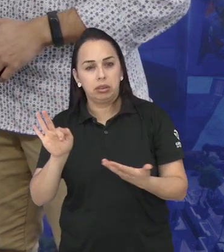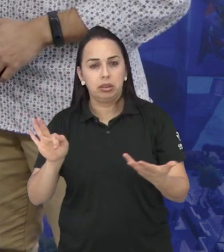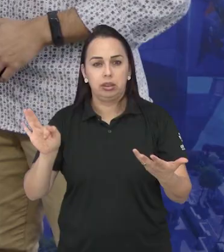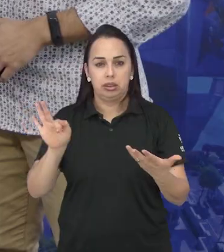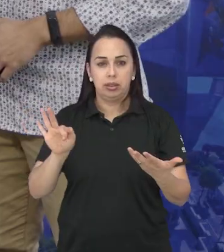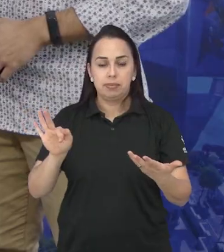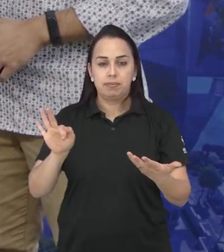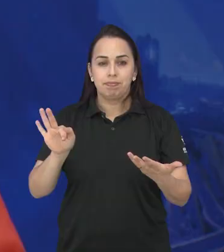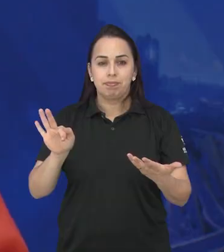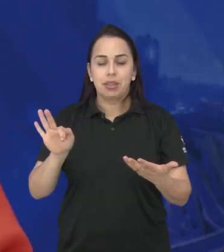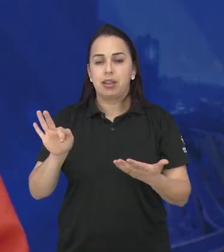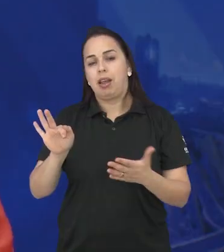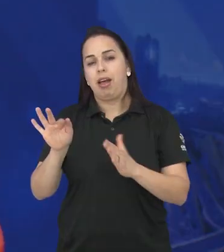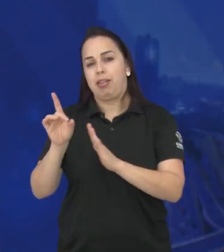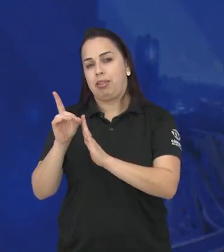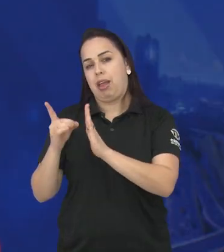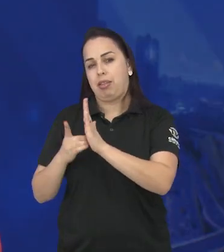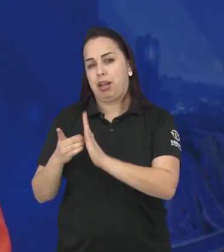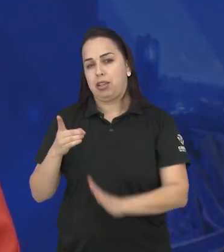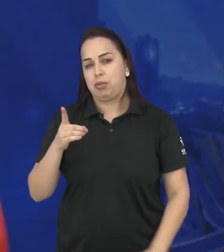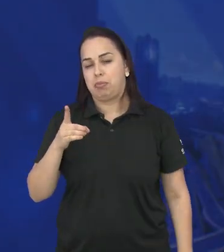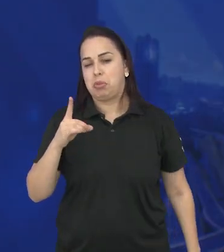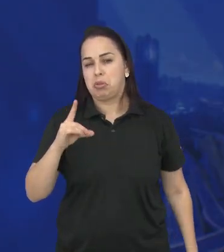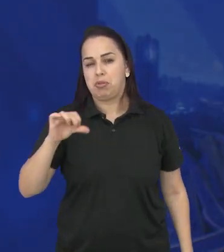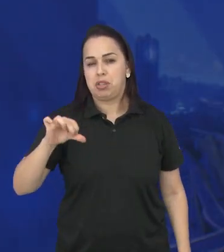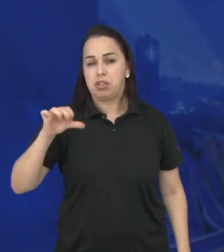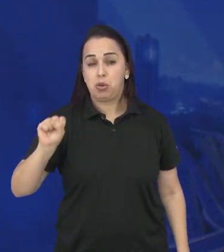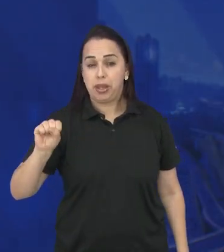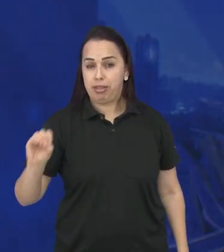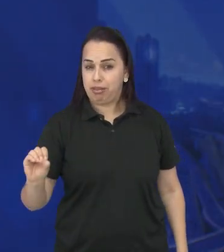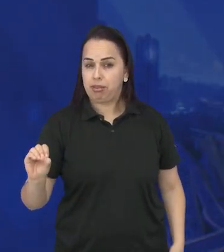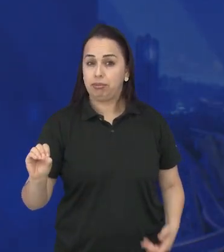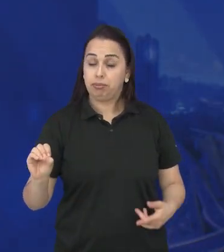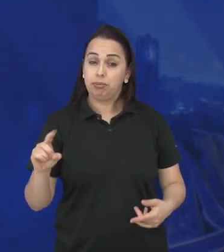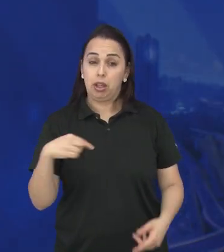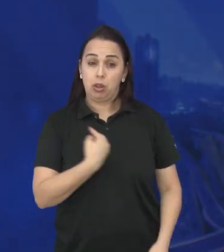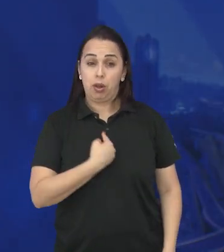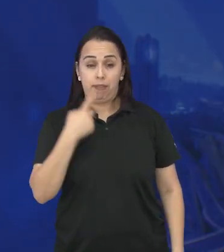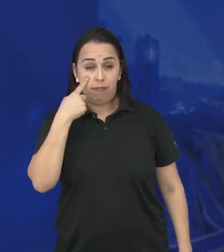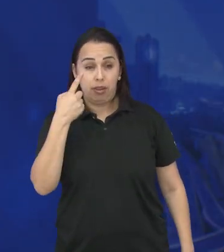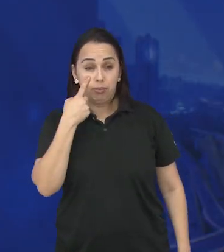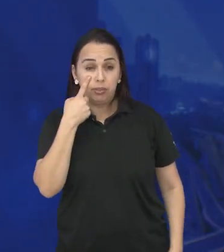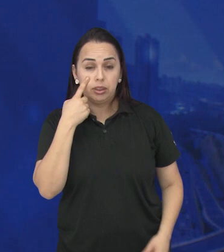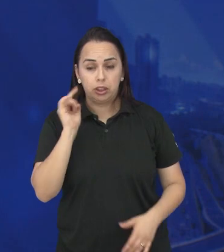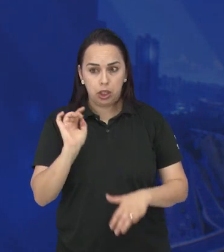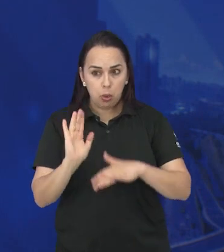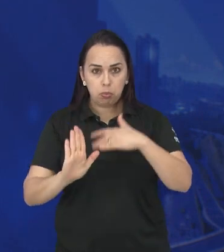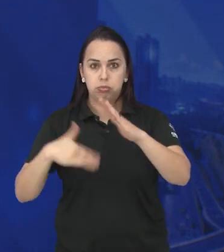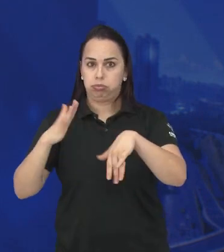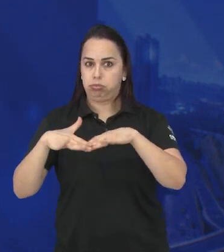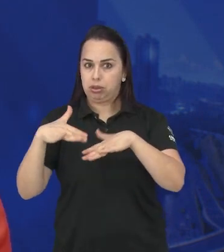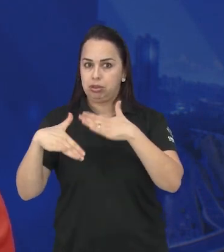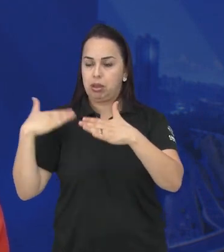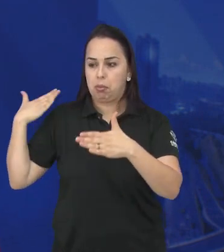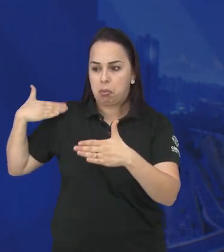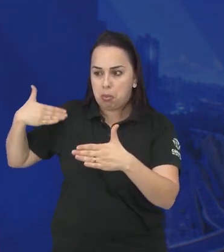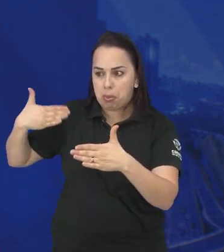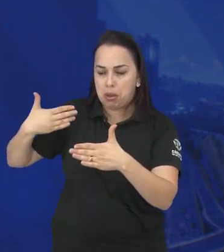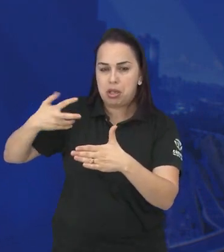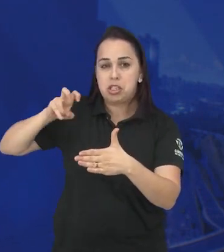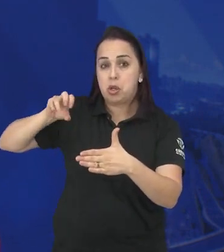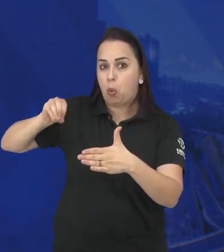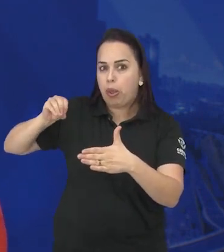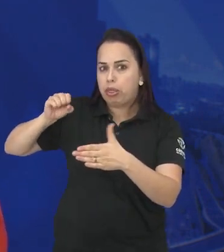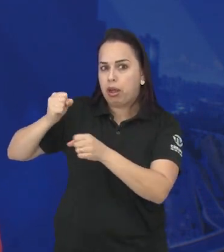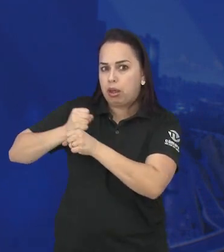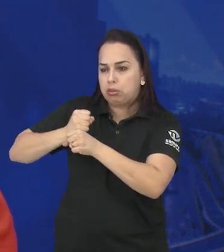assim, acesso mais ostensivo a partir da década de 1980. Então a gente viu, assim, tá tendo uma evolução ao longo aí